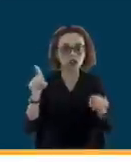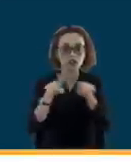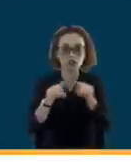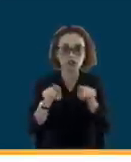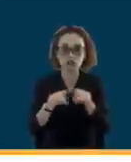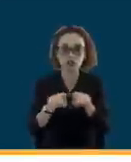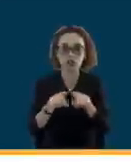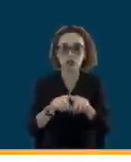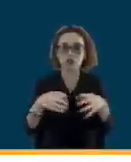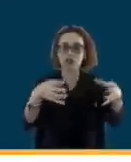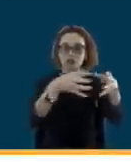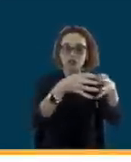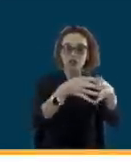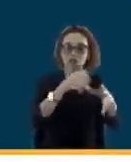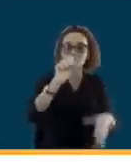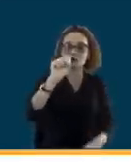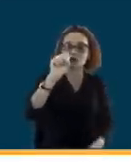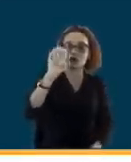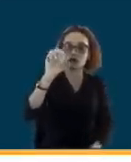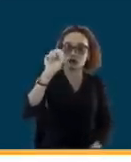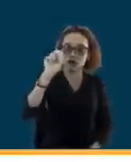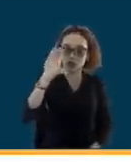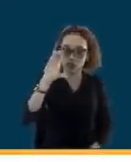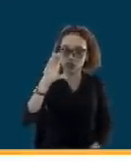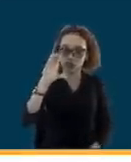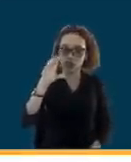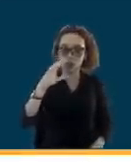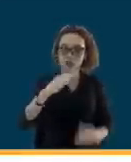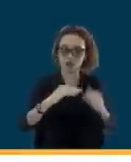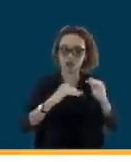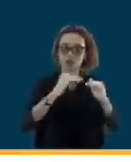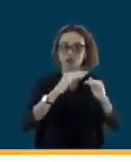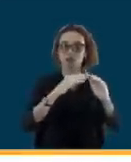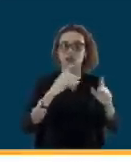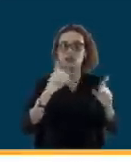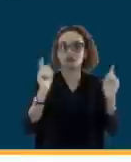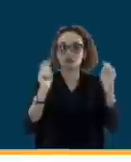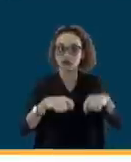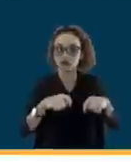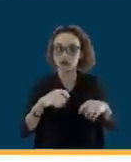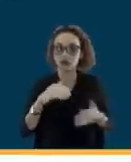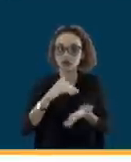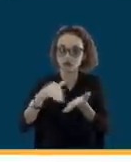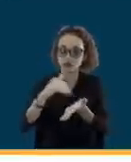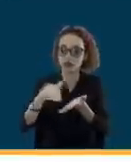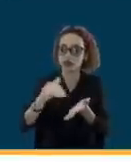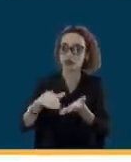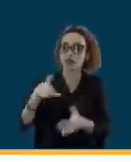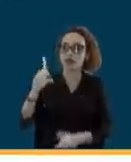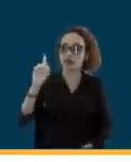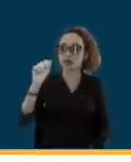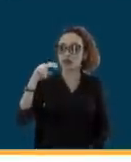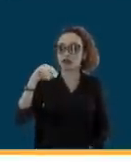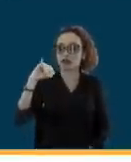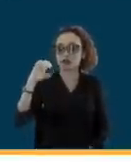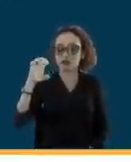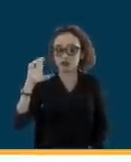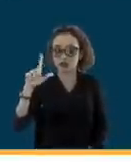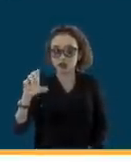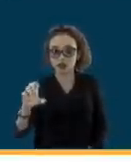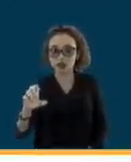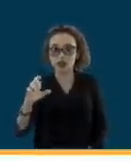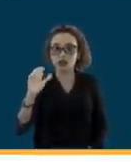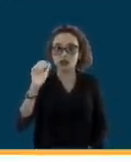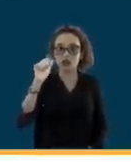SESC toda que construiu essa possibilidade, cumprimentar a secretária Daniele, o secretário Adolfo, cumprimentar